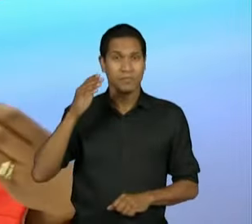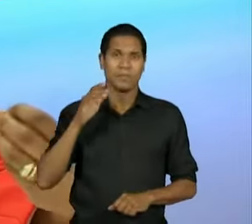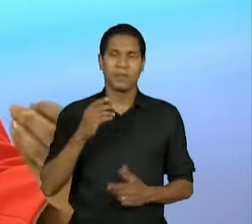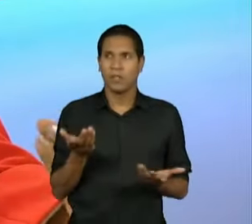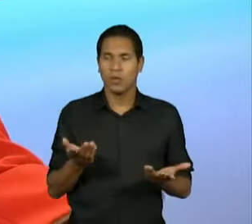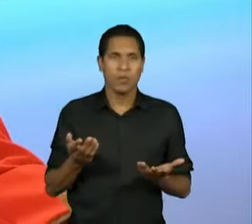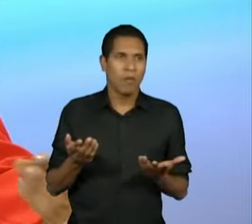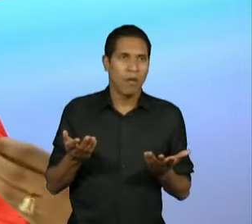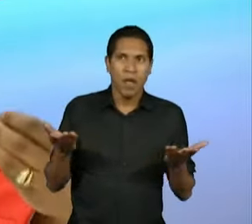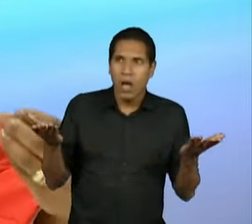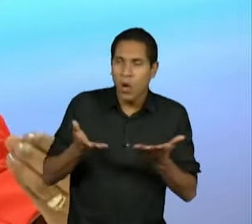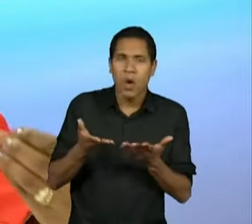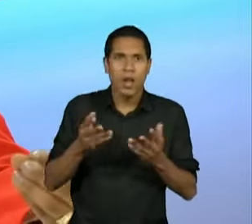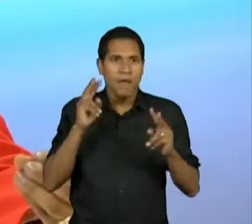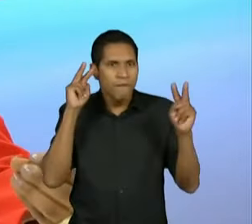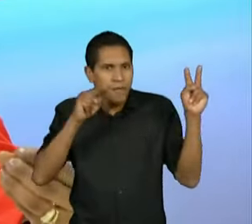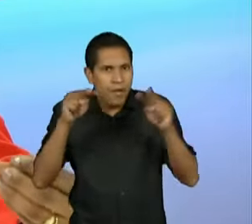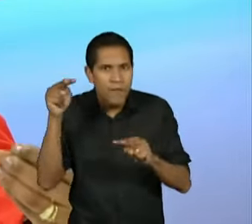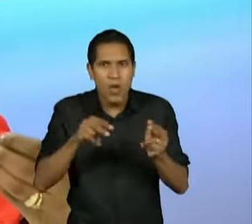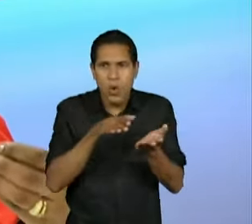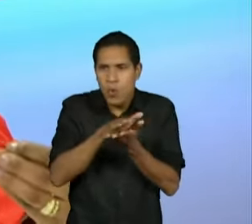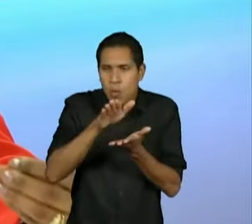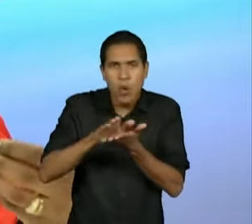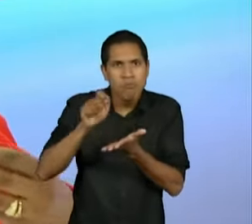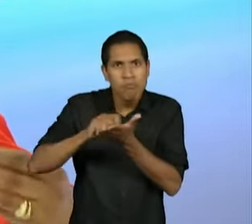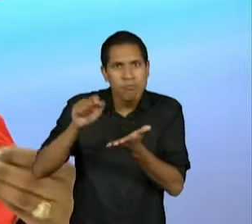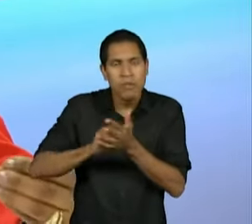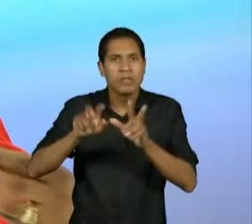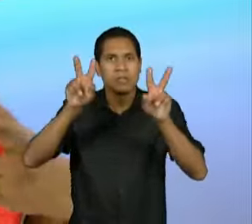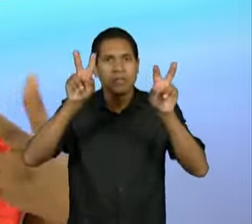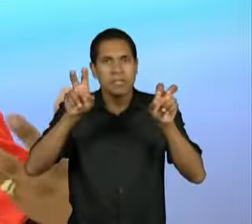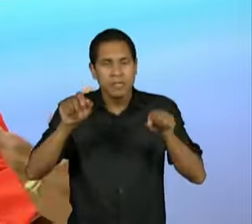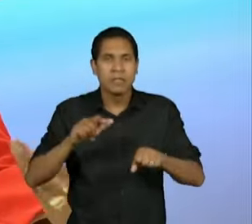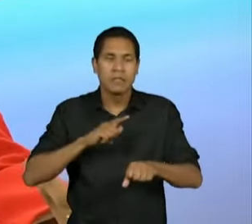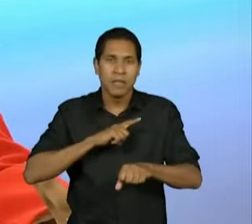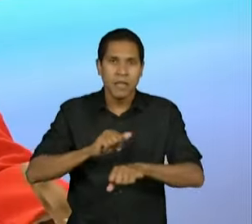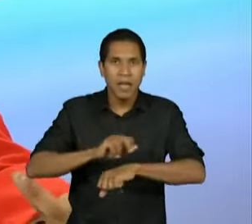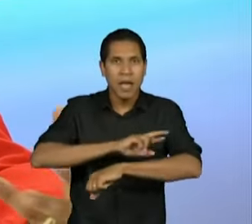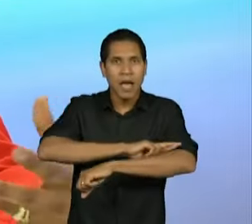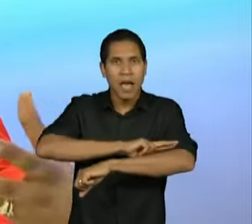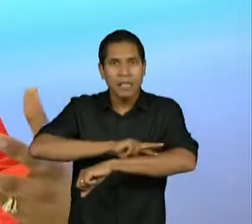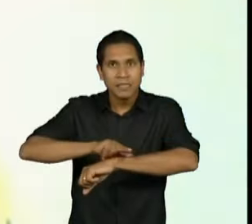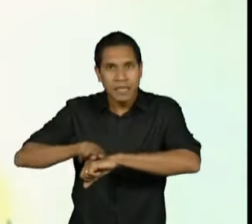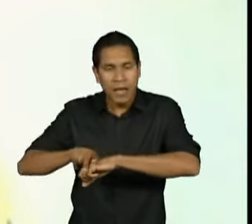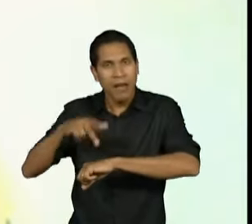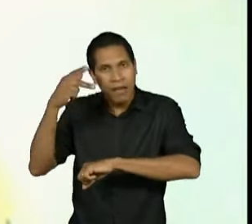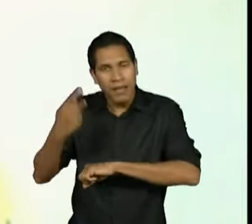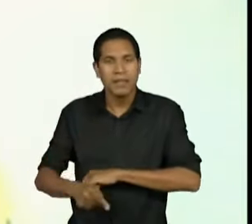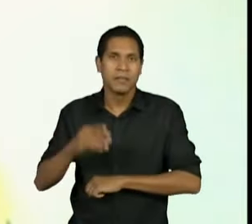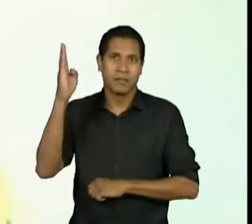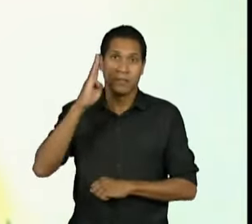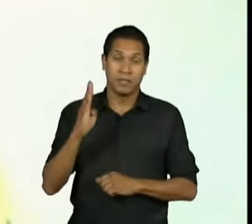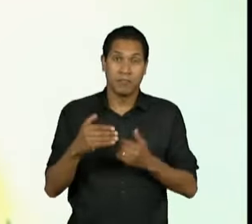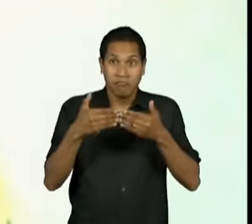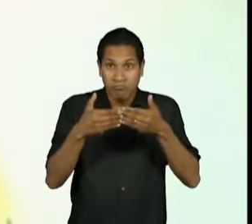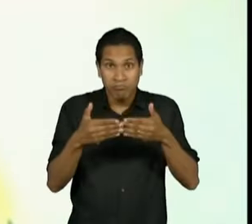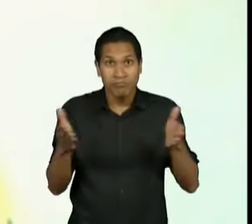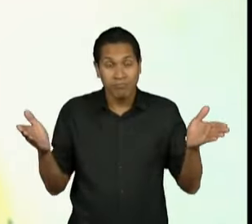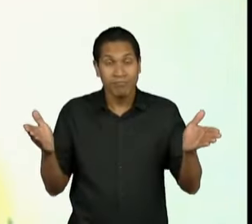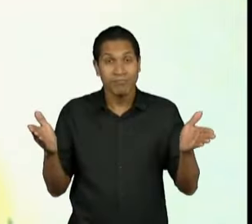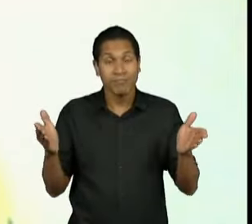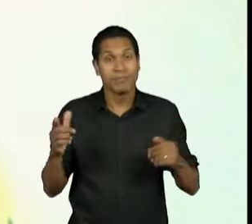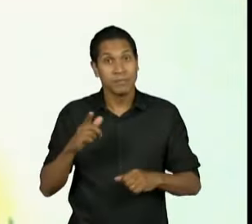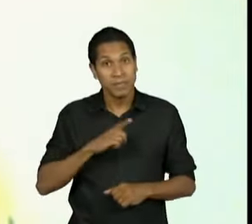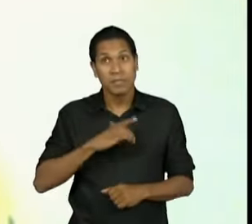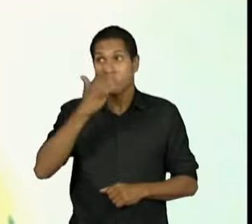se publicou tanto, se debateu tanto sobre a questão racial no Brasil, tão abertamente, né? Ao mesmo tempo, também, nunca as pessoas se sentiram tão